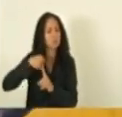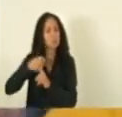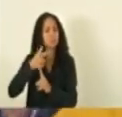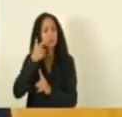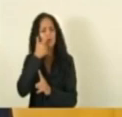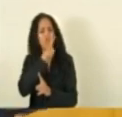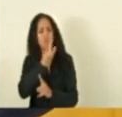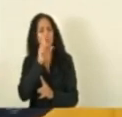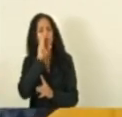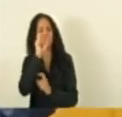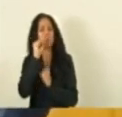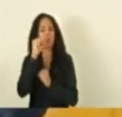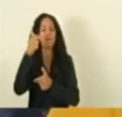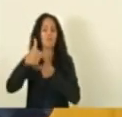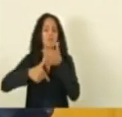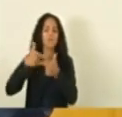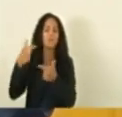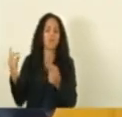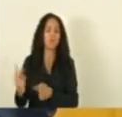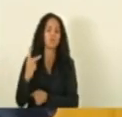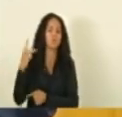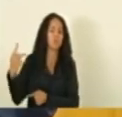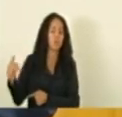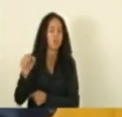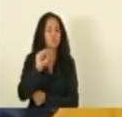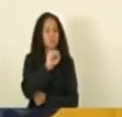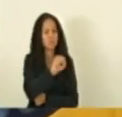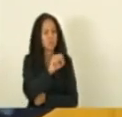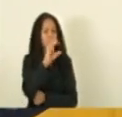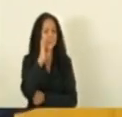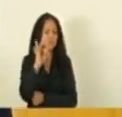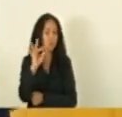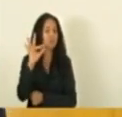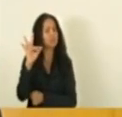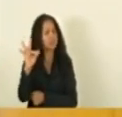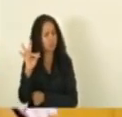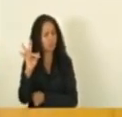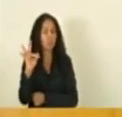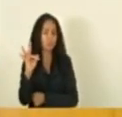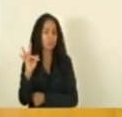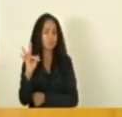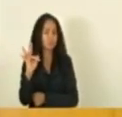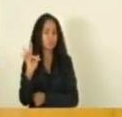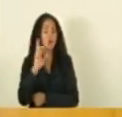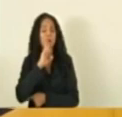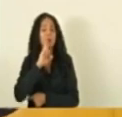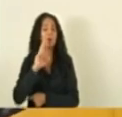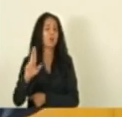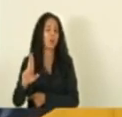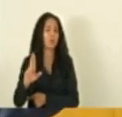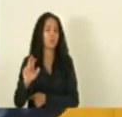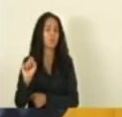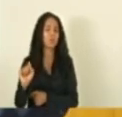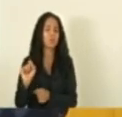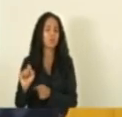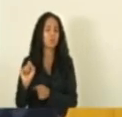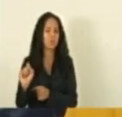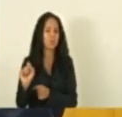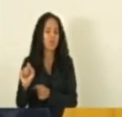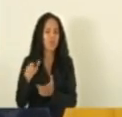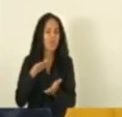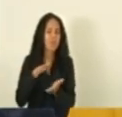e de valorização do trabalho dele, o Supremo Tribunal Federal estabeleceu que a despesa com